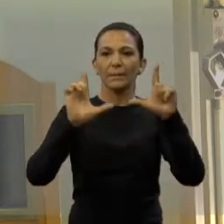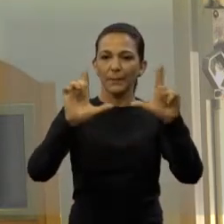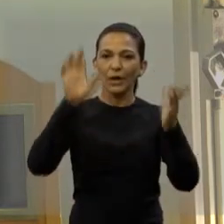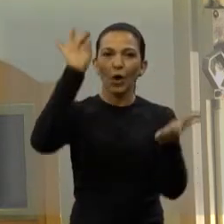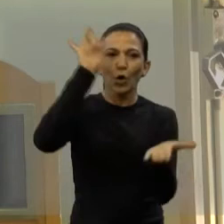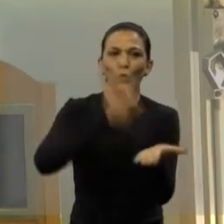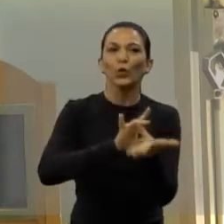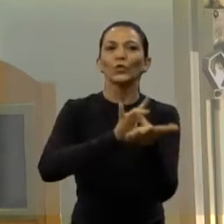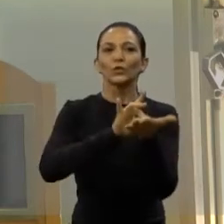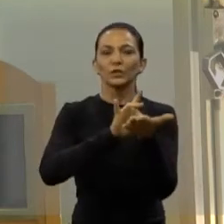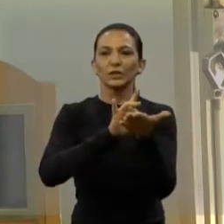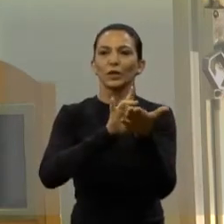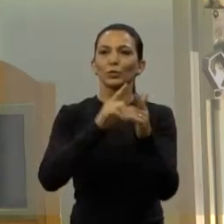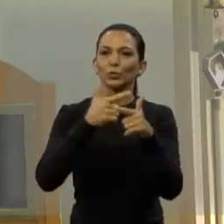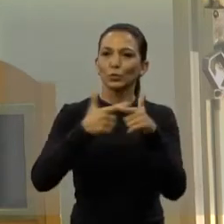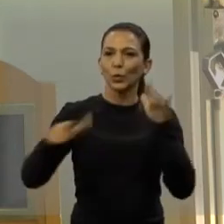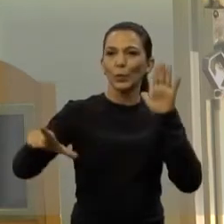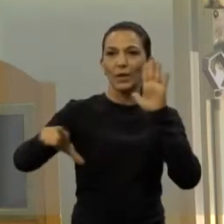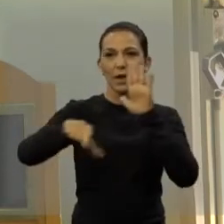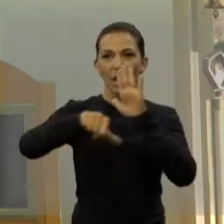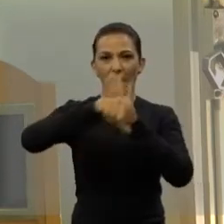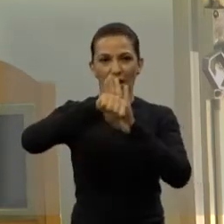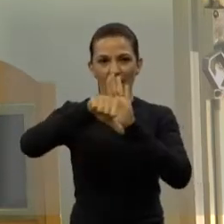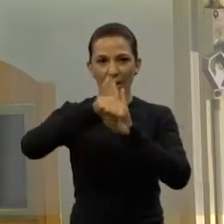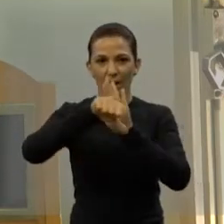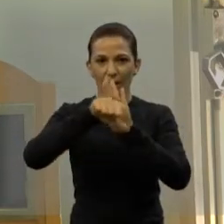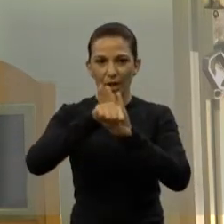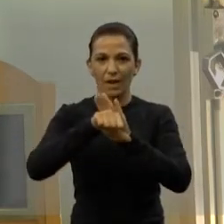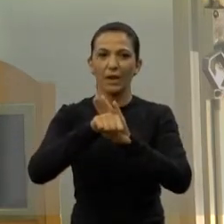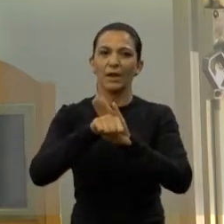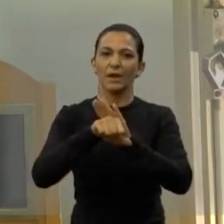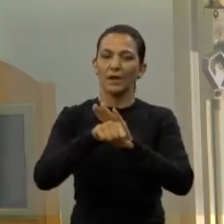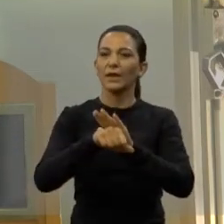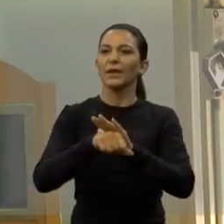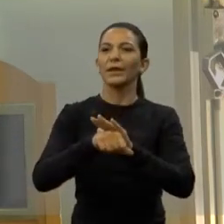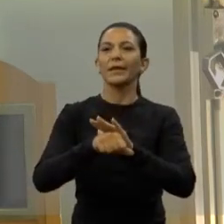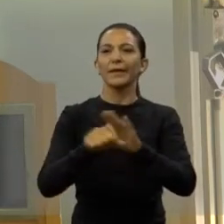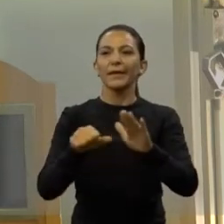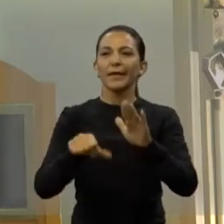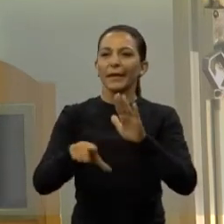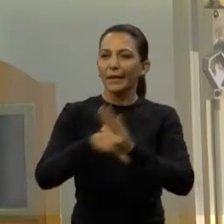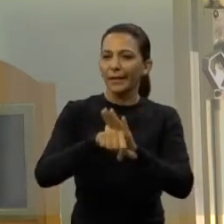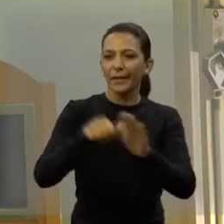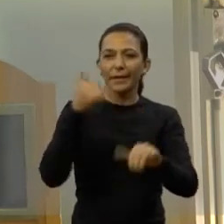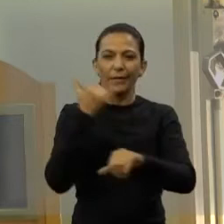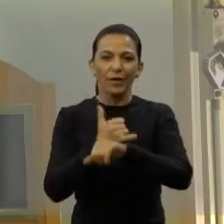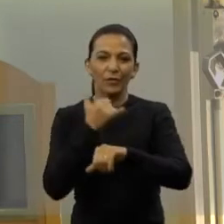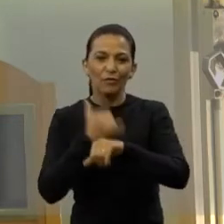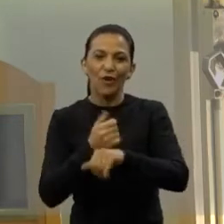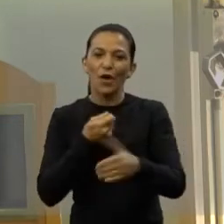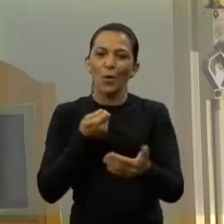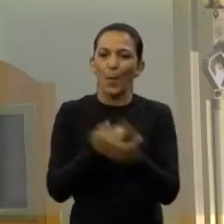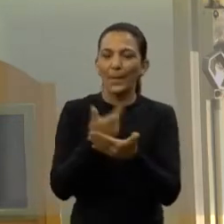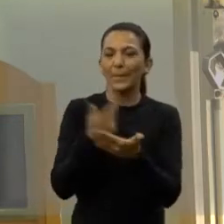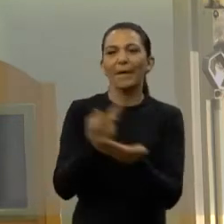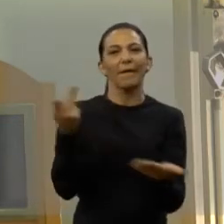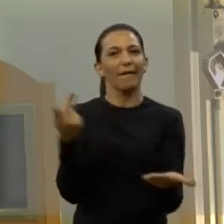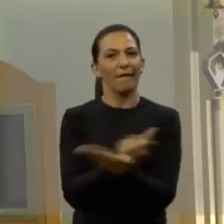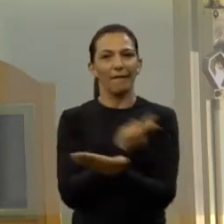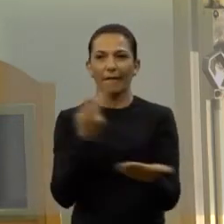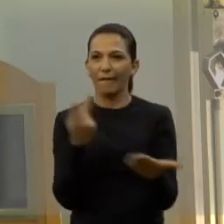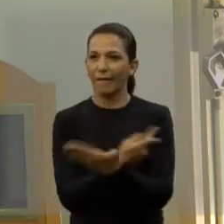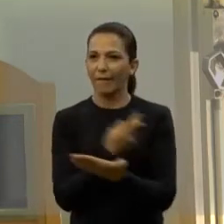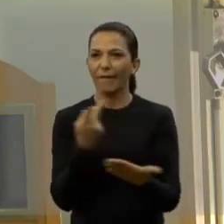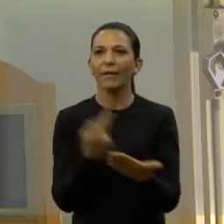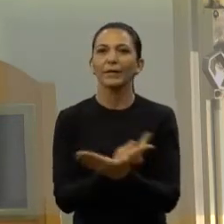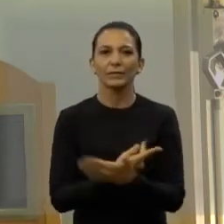daí. Uma placa indicativa vai ter que constar nos ferros velhos que receptação realmente é crime. Também a minha lei também, que foi sancionada